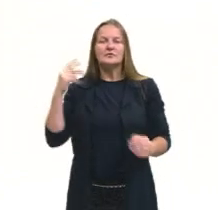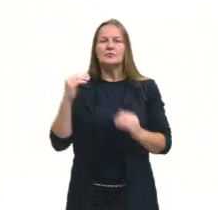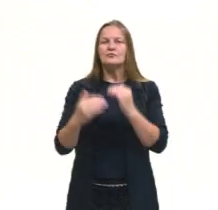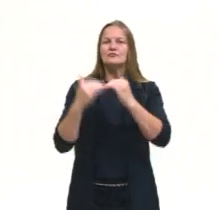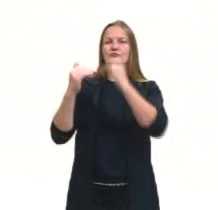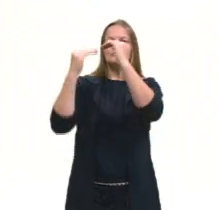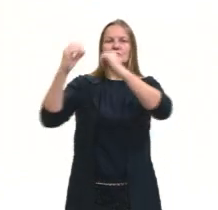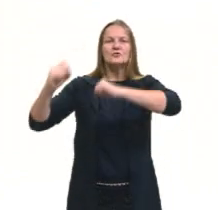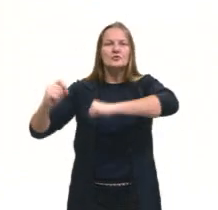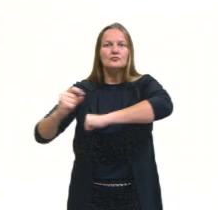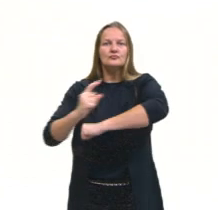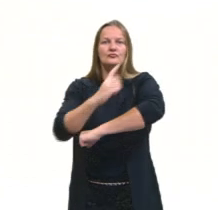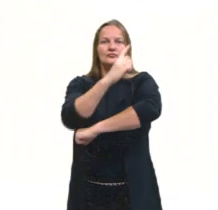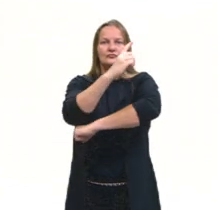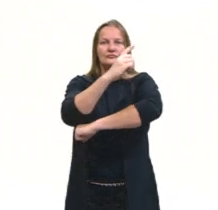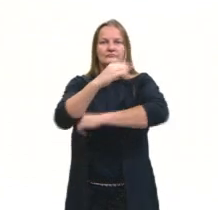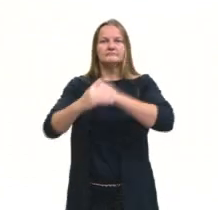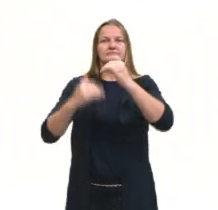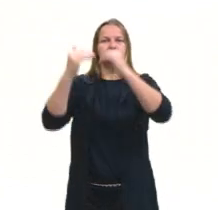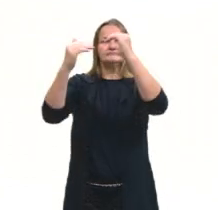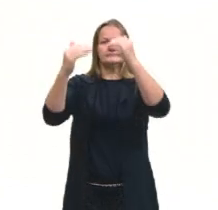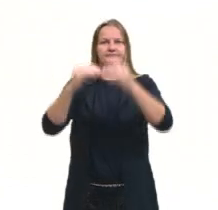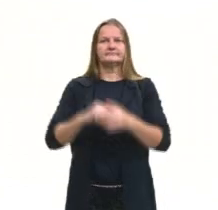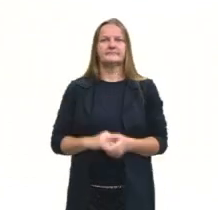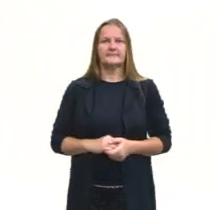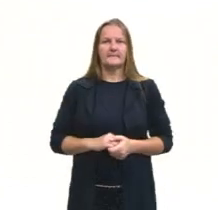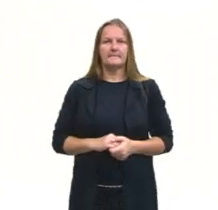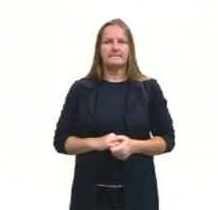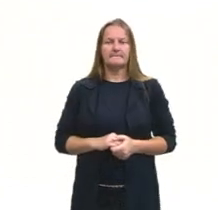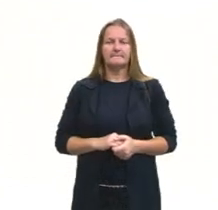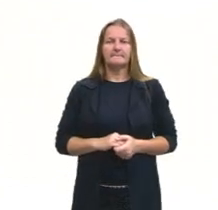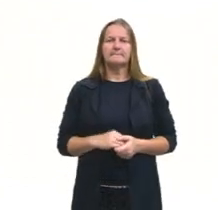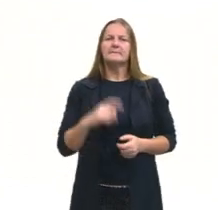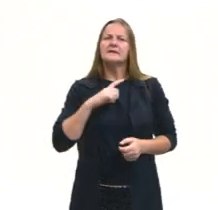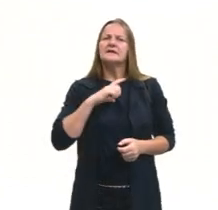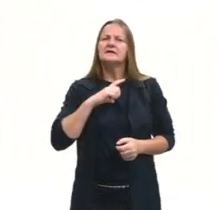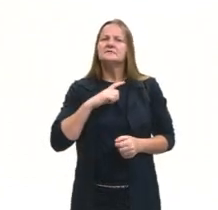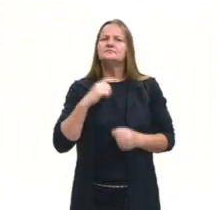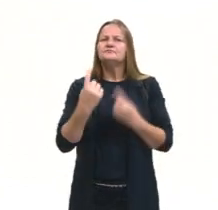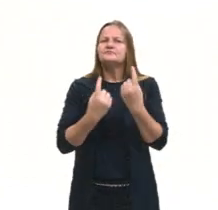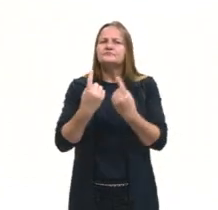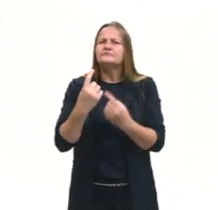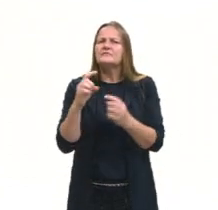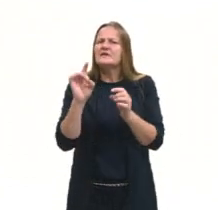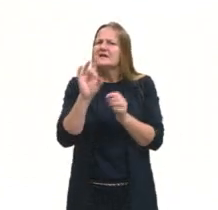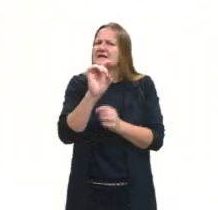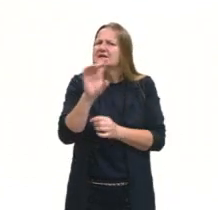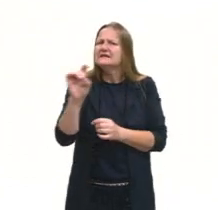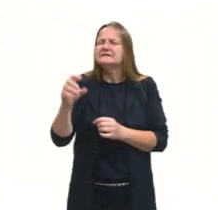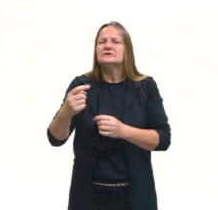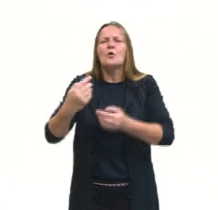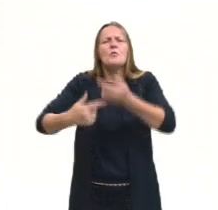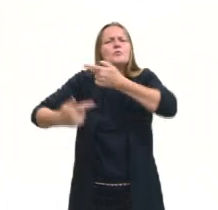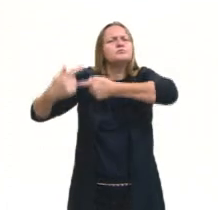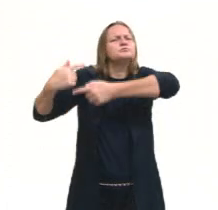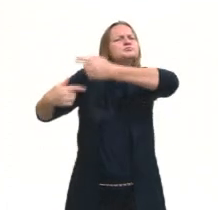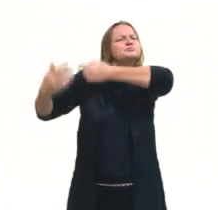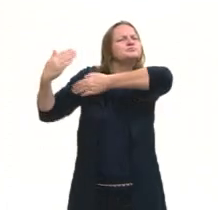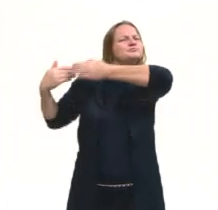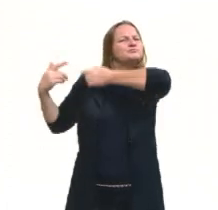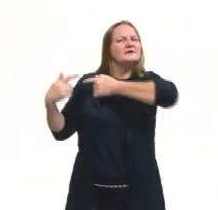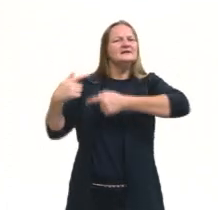evolucionário o seu histórico evolutivo só as linhas de evolução seus ancestrais